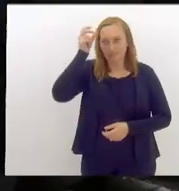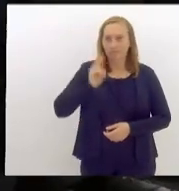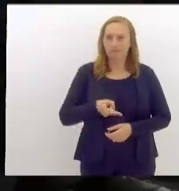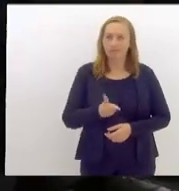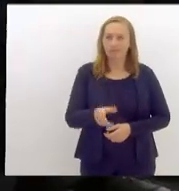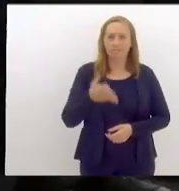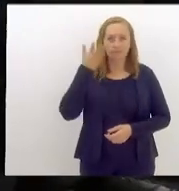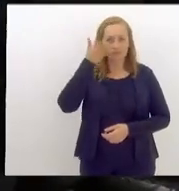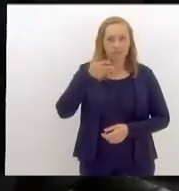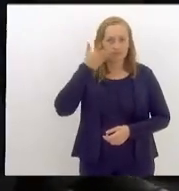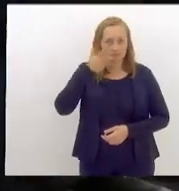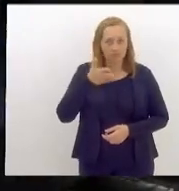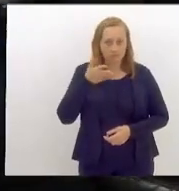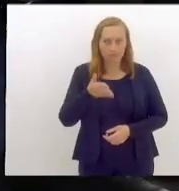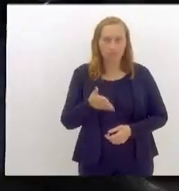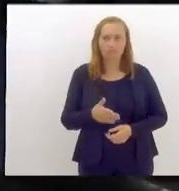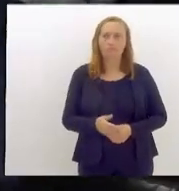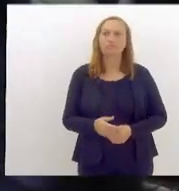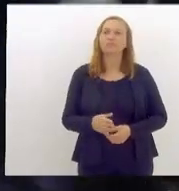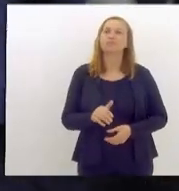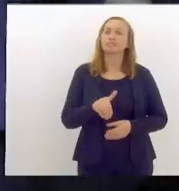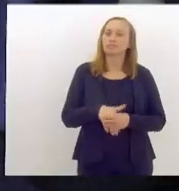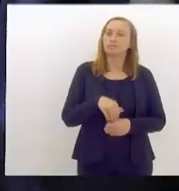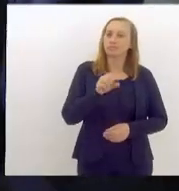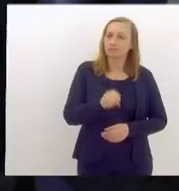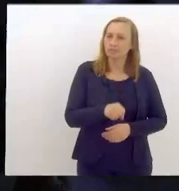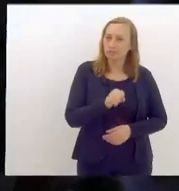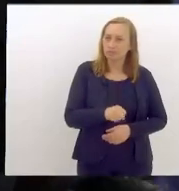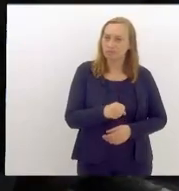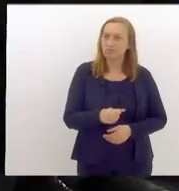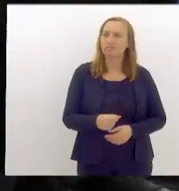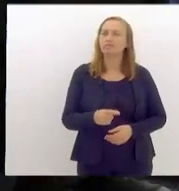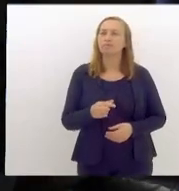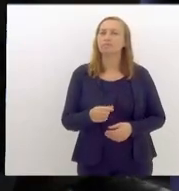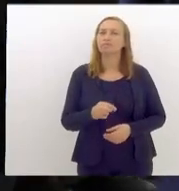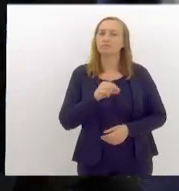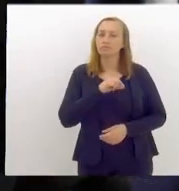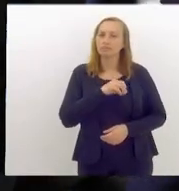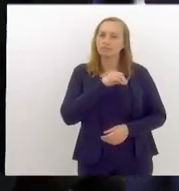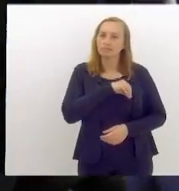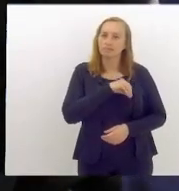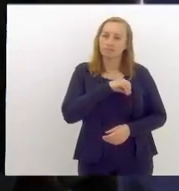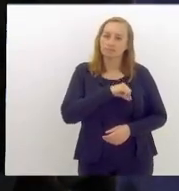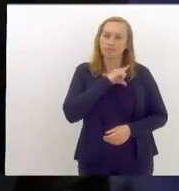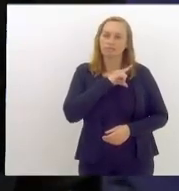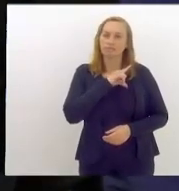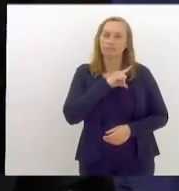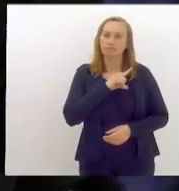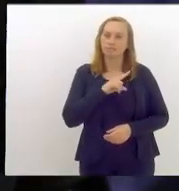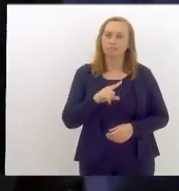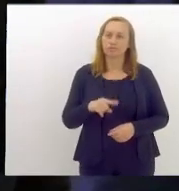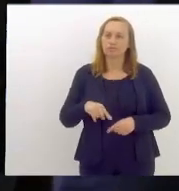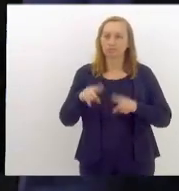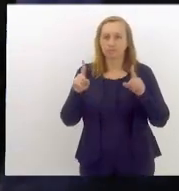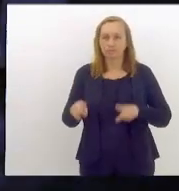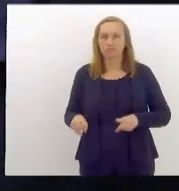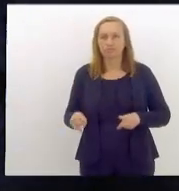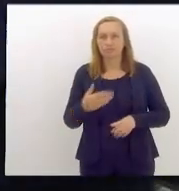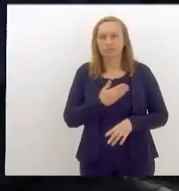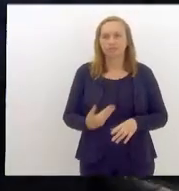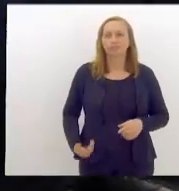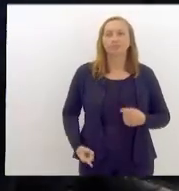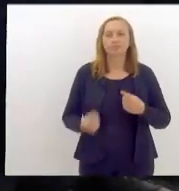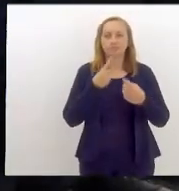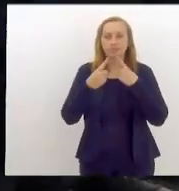mensagem instrui mas eu vou tá favorável de modo a garantir o aumento que não é discutido nessa casa